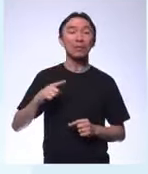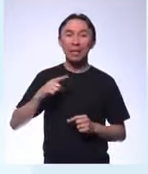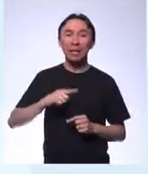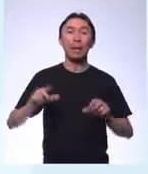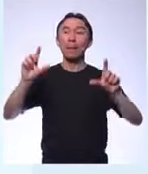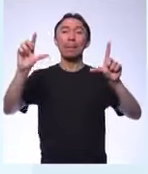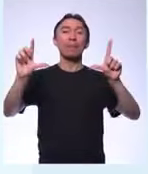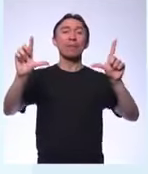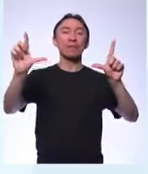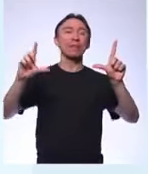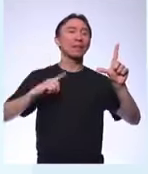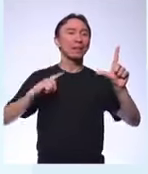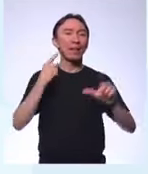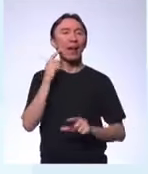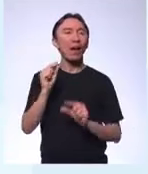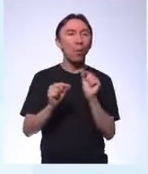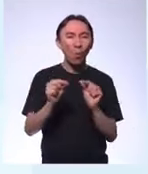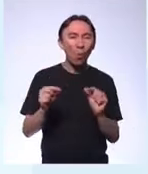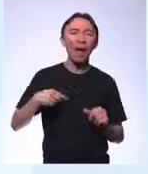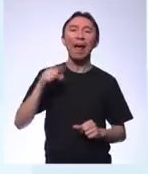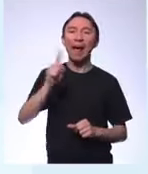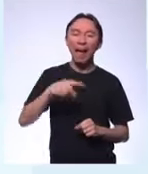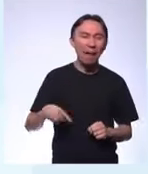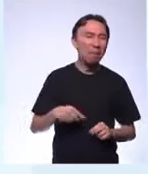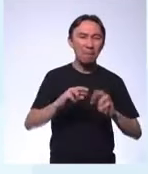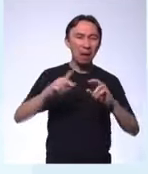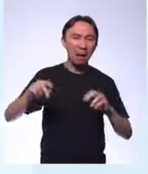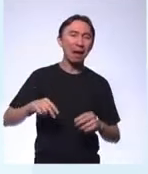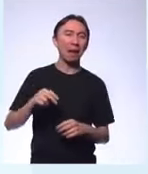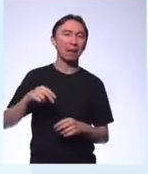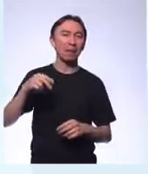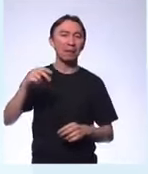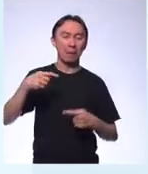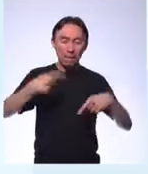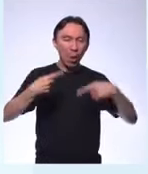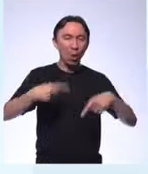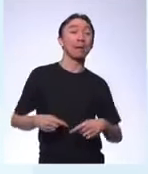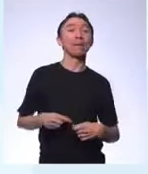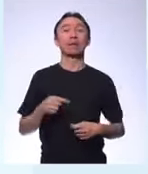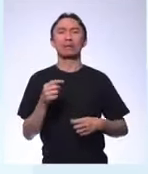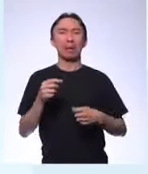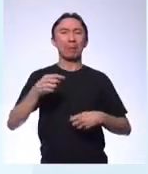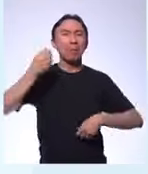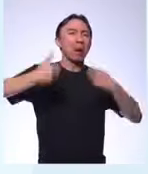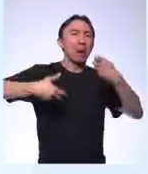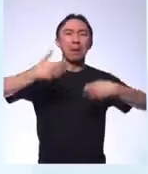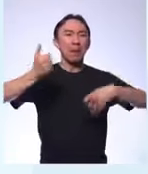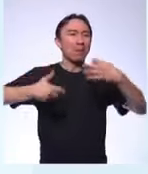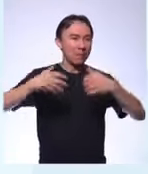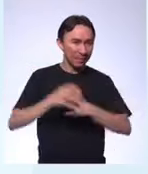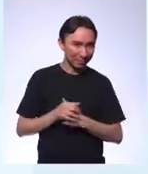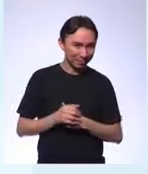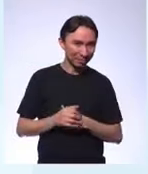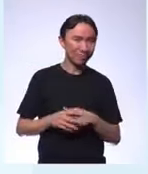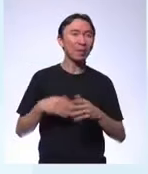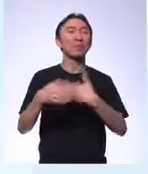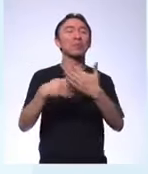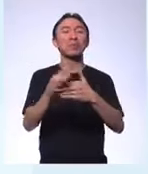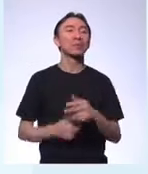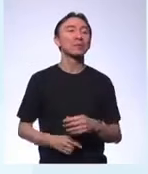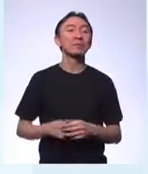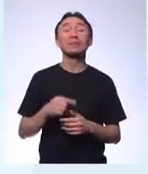representava a oposição, conseguiu a maioria dos cargos no Senado. E aí, retrocede-se um pouquinho, né?